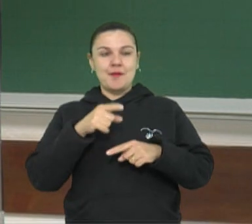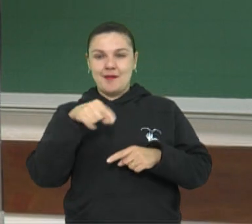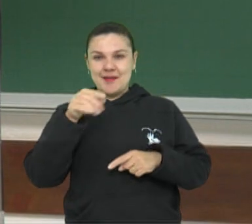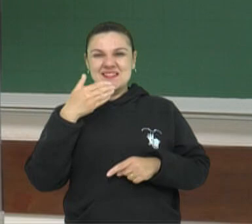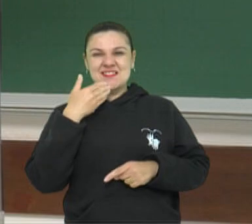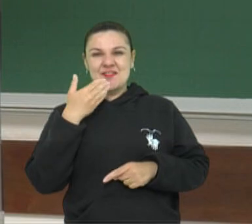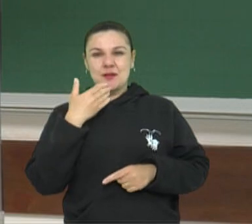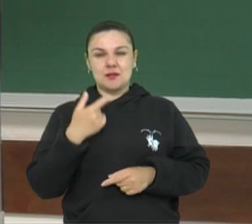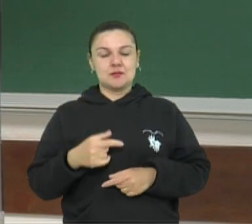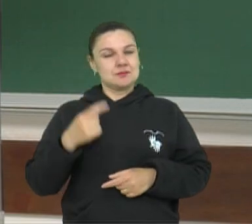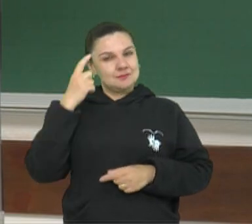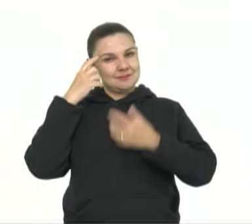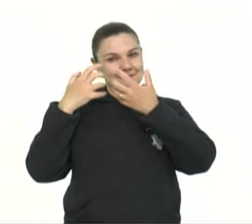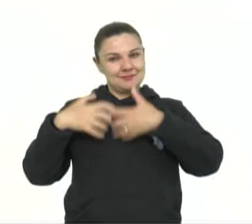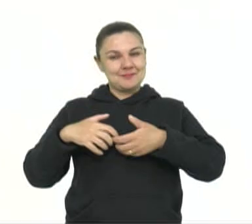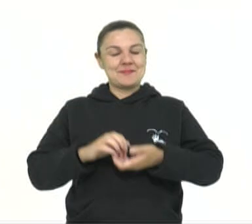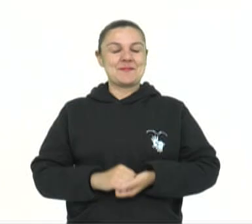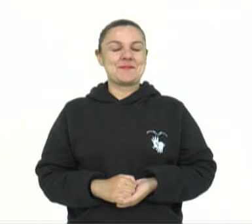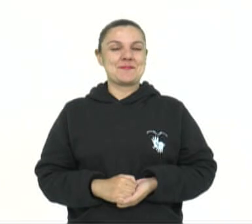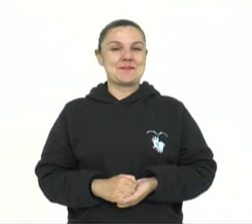fácil, gênios pensando.